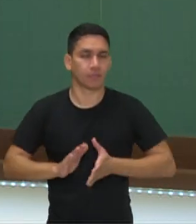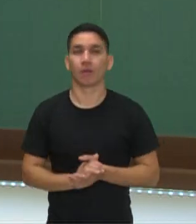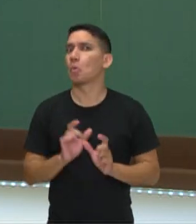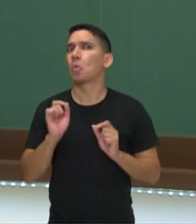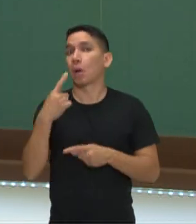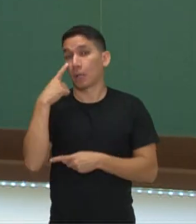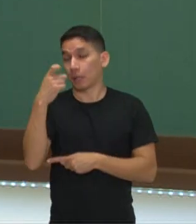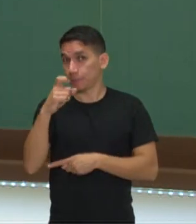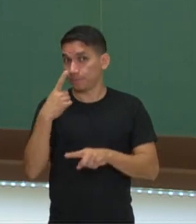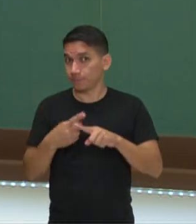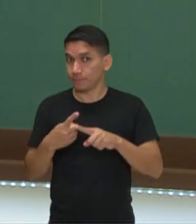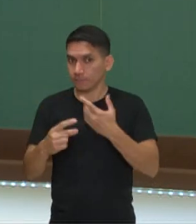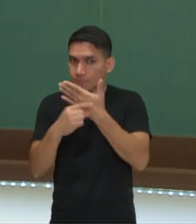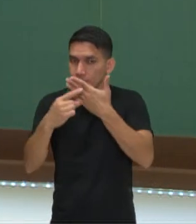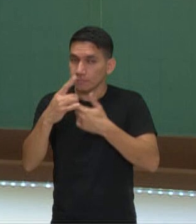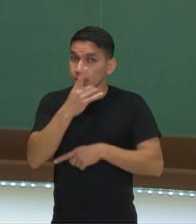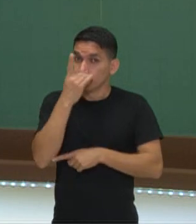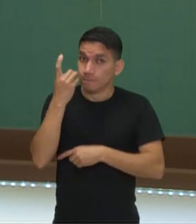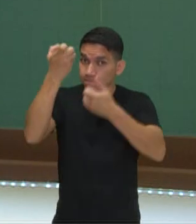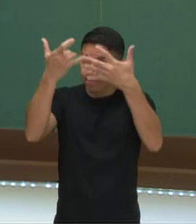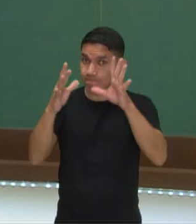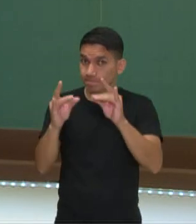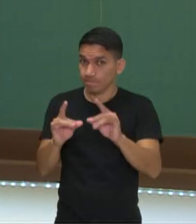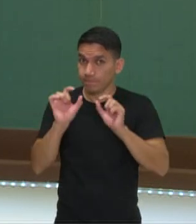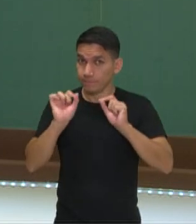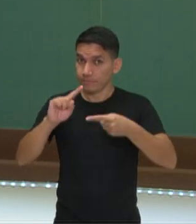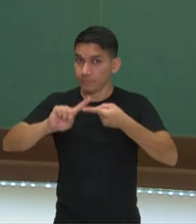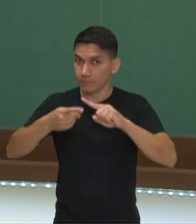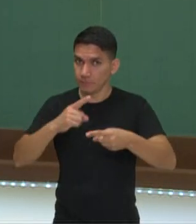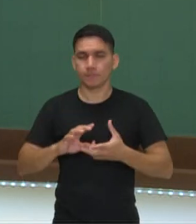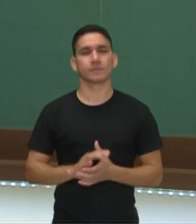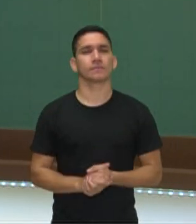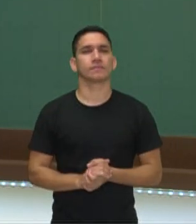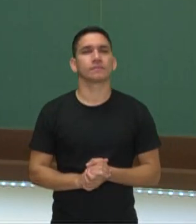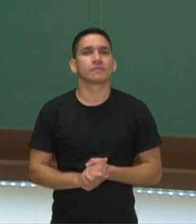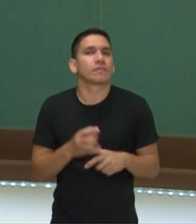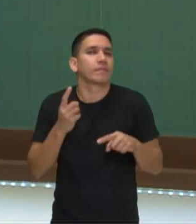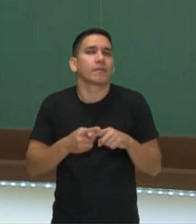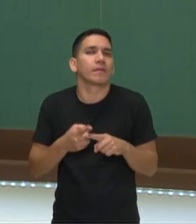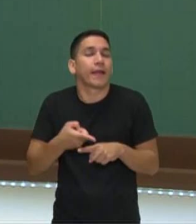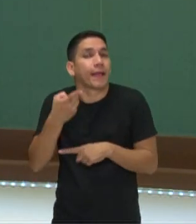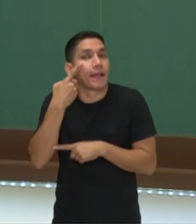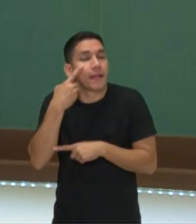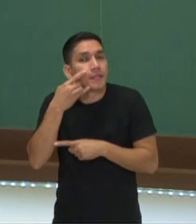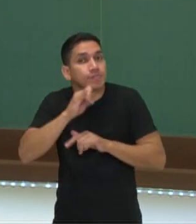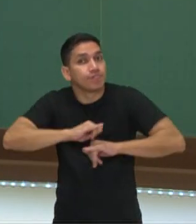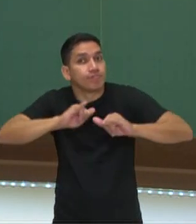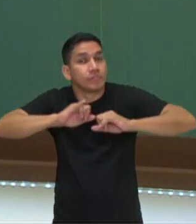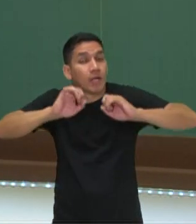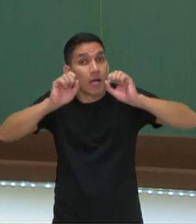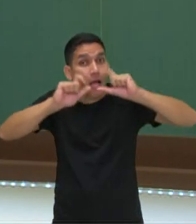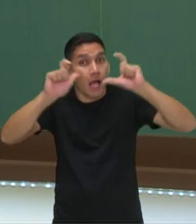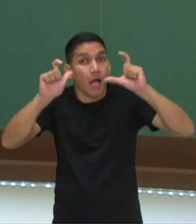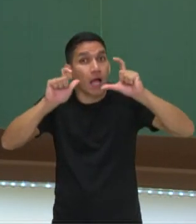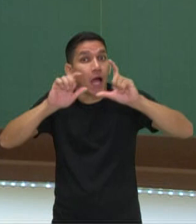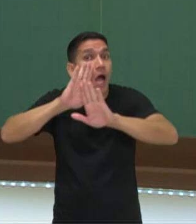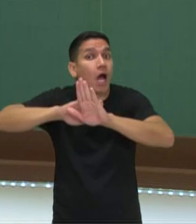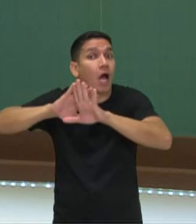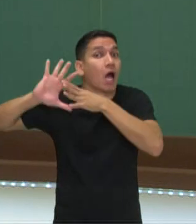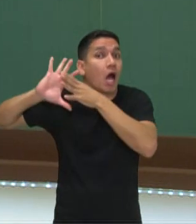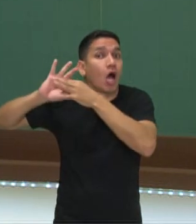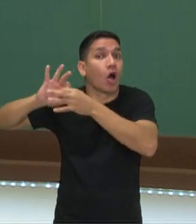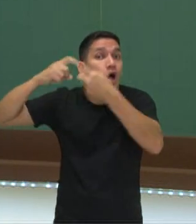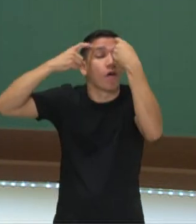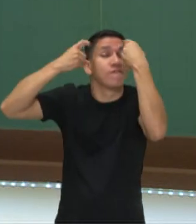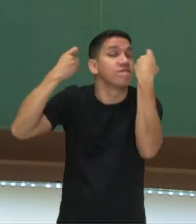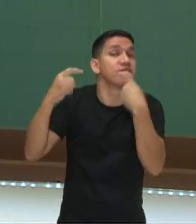por que o autor ele faz essa discussão, tá? Para chamar atenção para o contexto de violência.